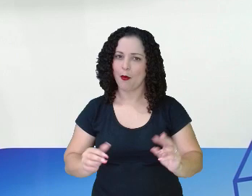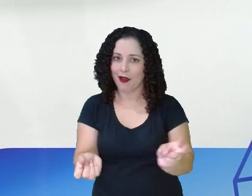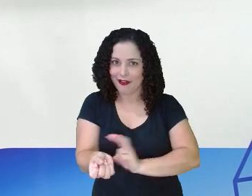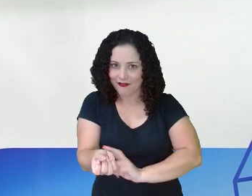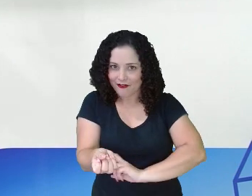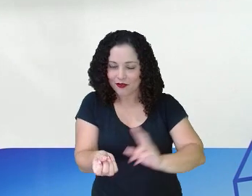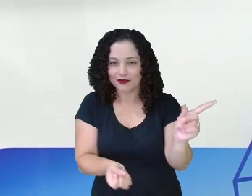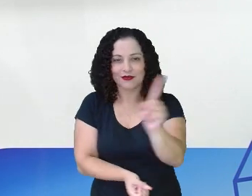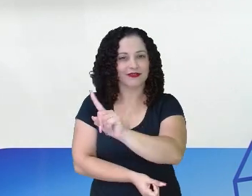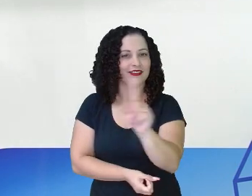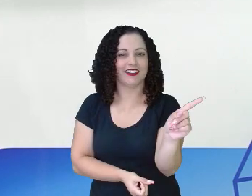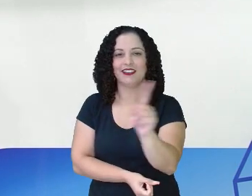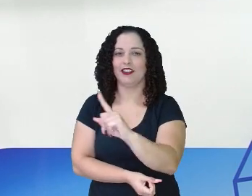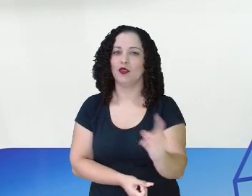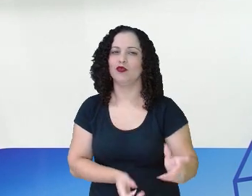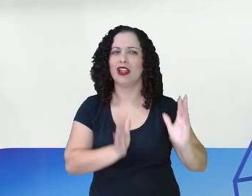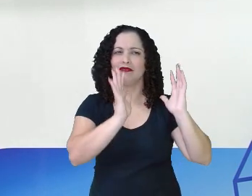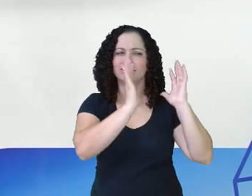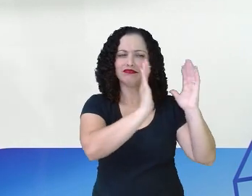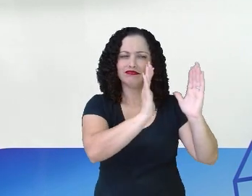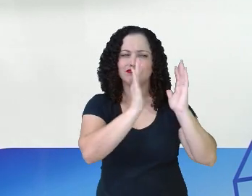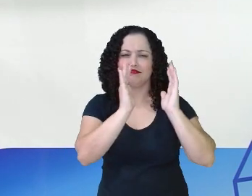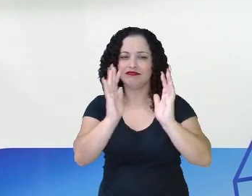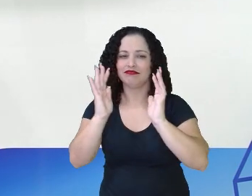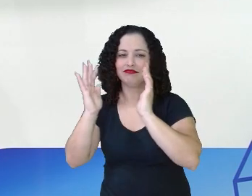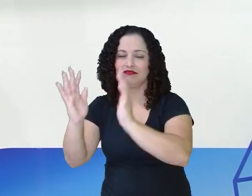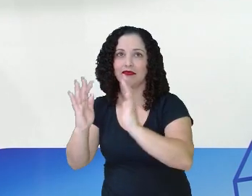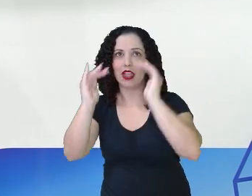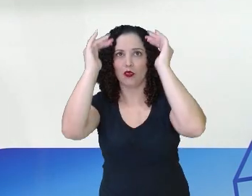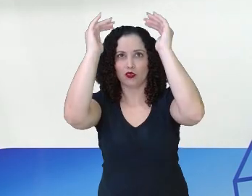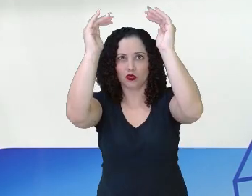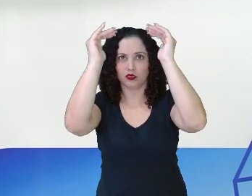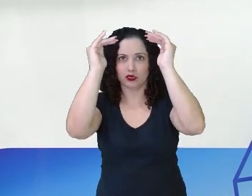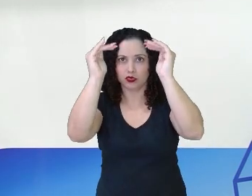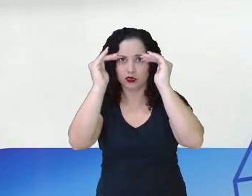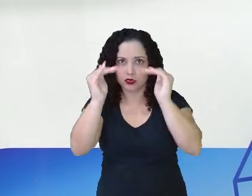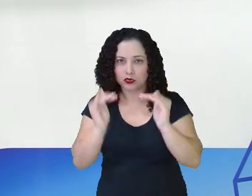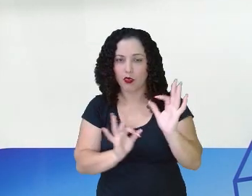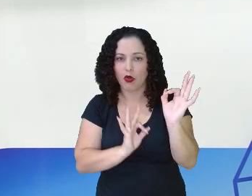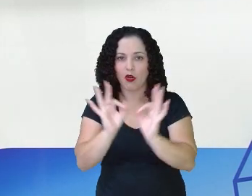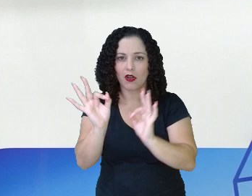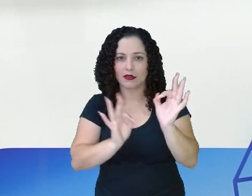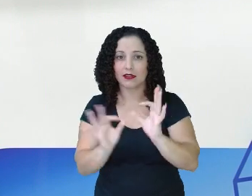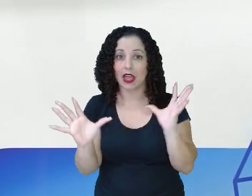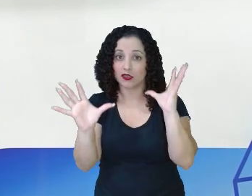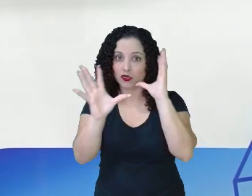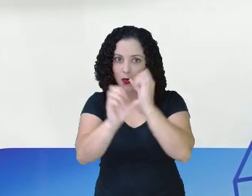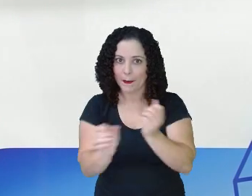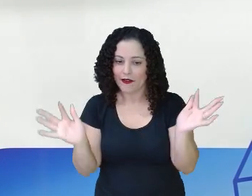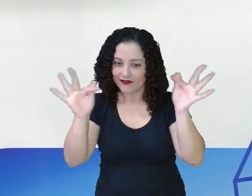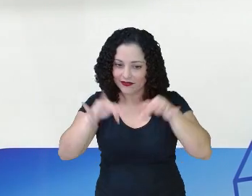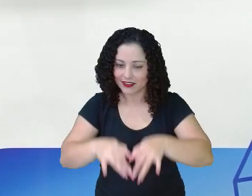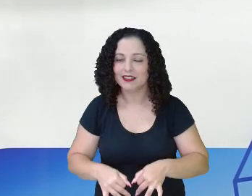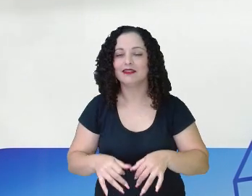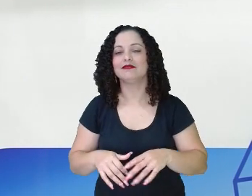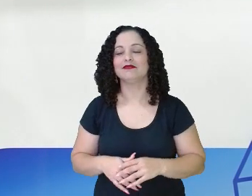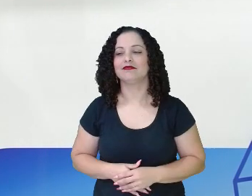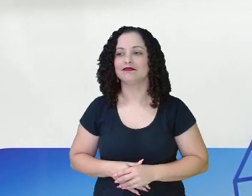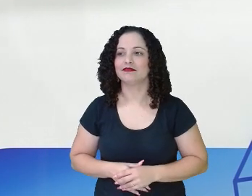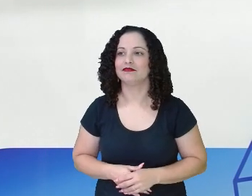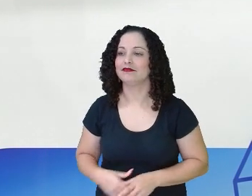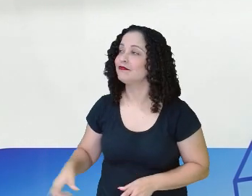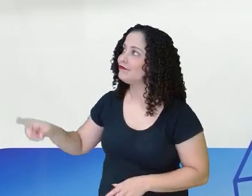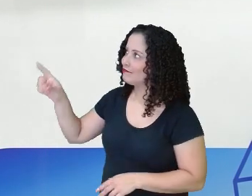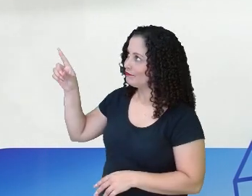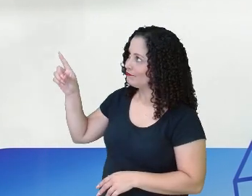se aperreia. Divide a quantidade de parcelas e soma o resultado no final. Aqui eu